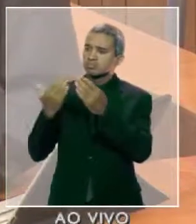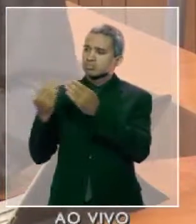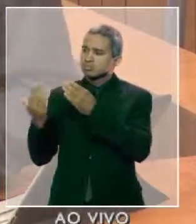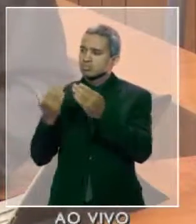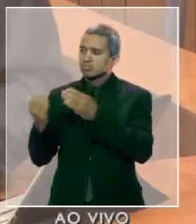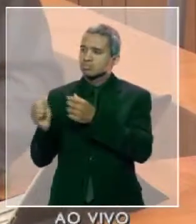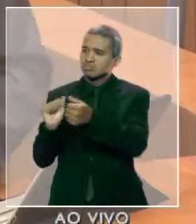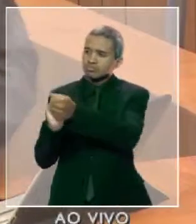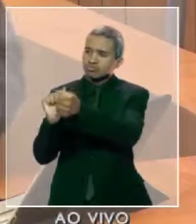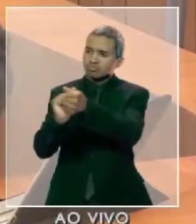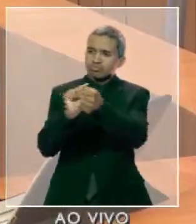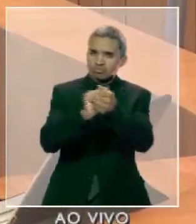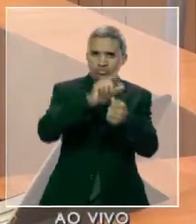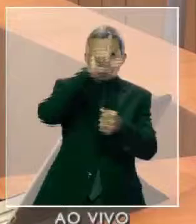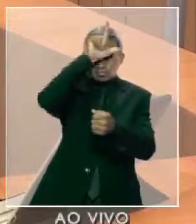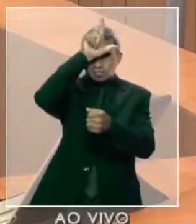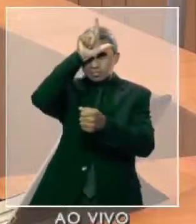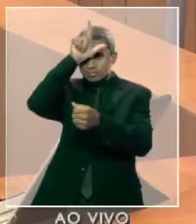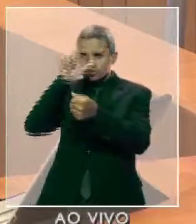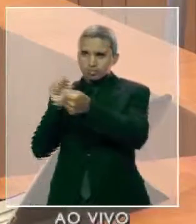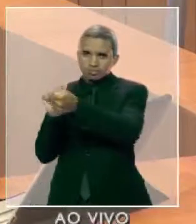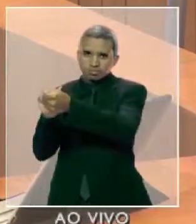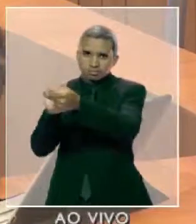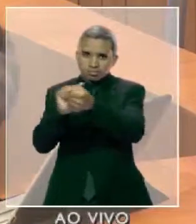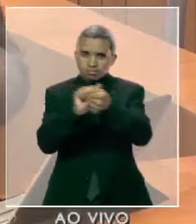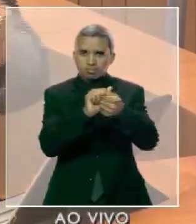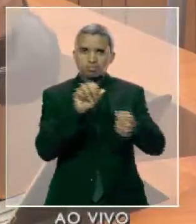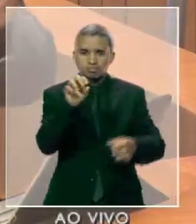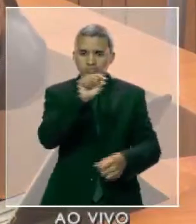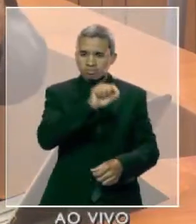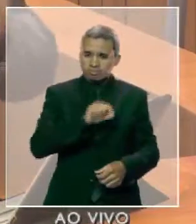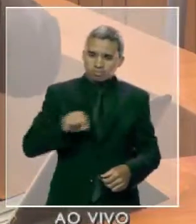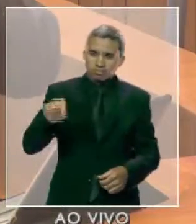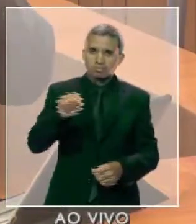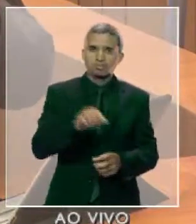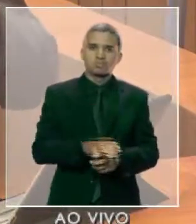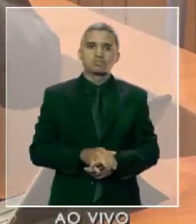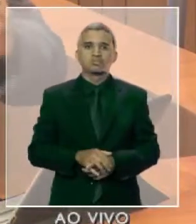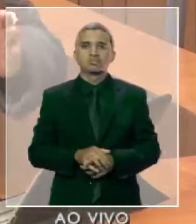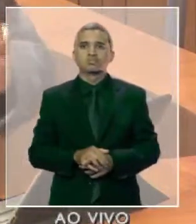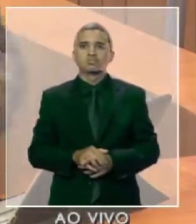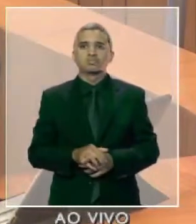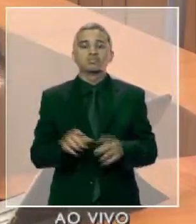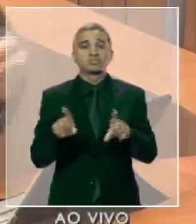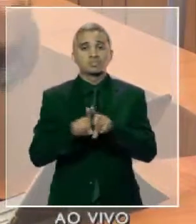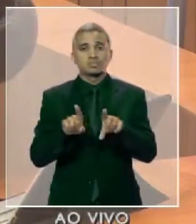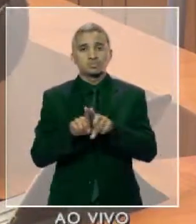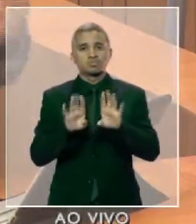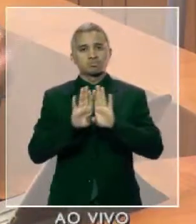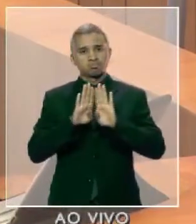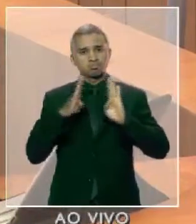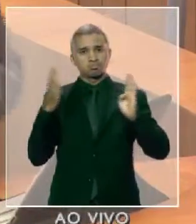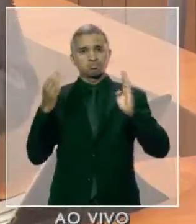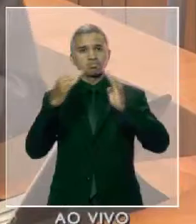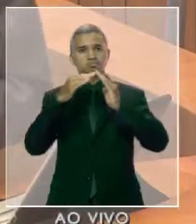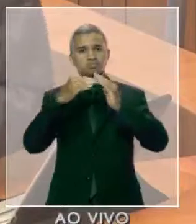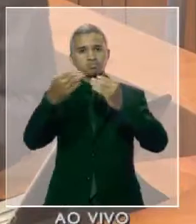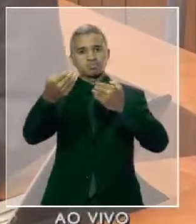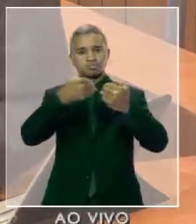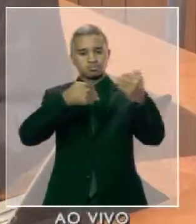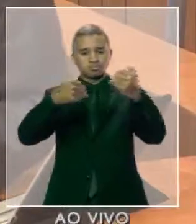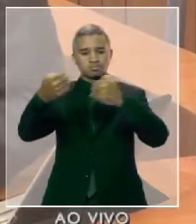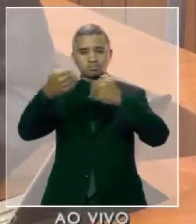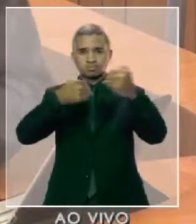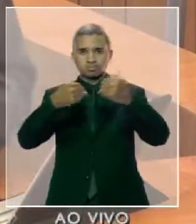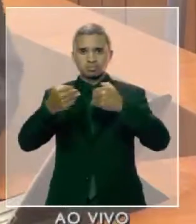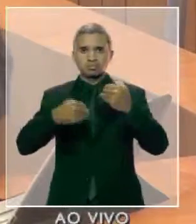lideranças daquele município que estavam ali presentes. Inclusive, abriu as portas da sua residência para receber as lideranças,